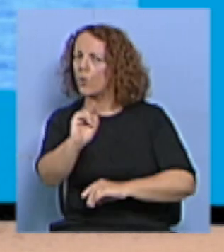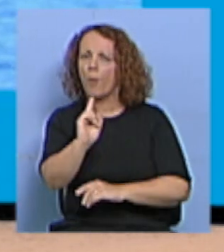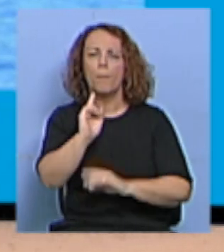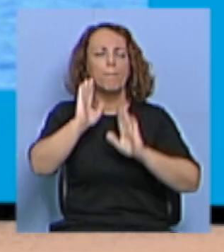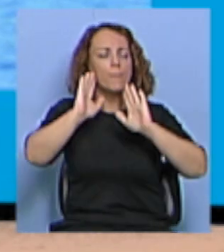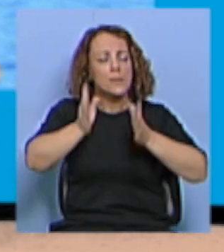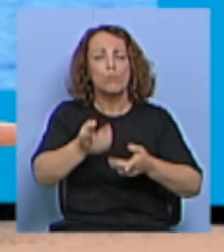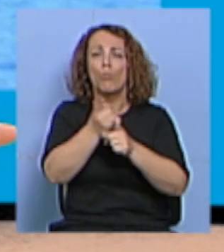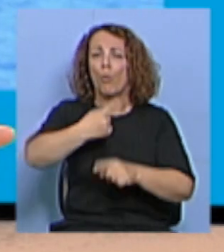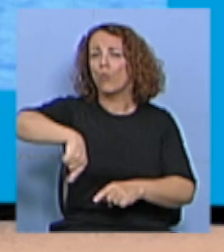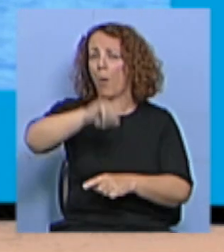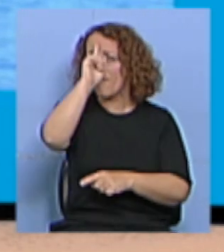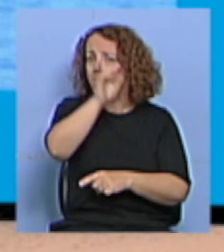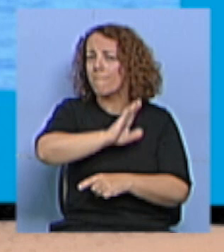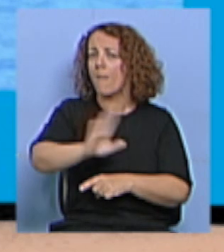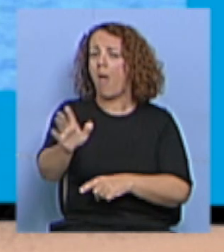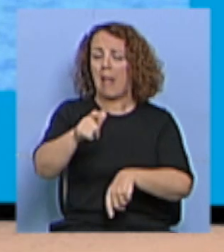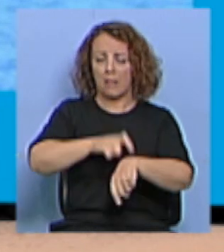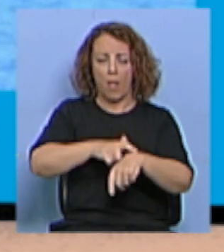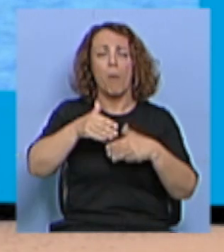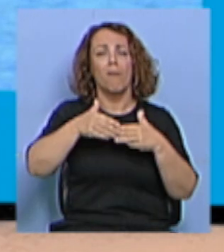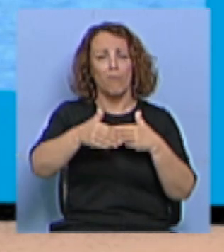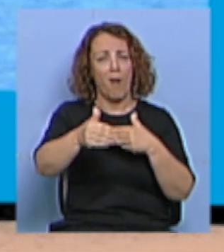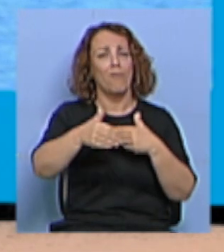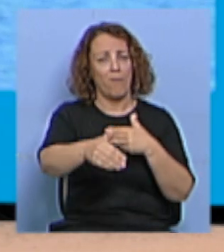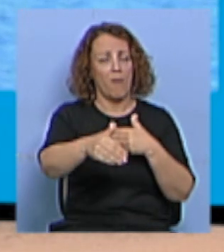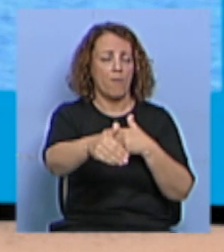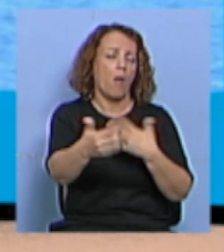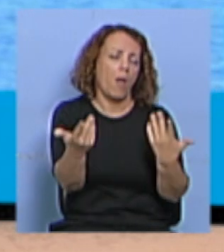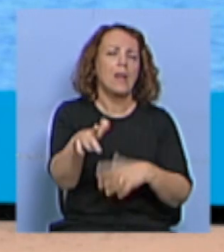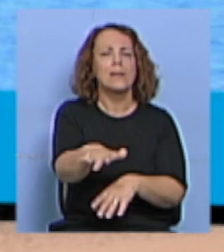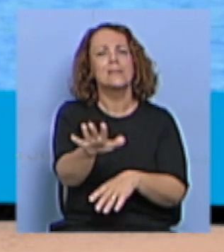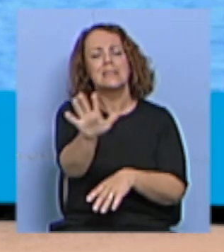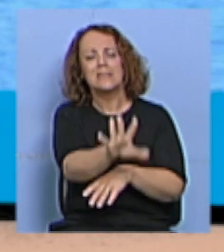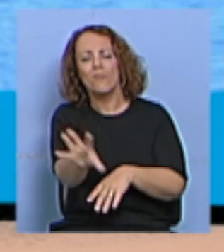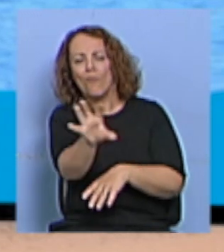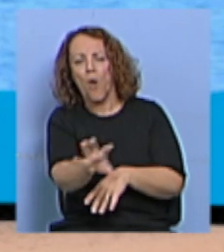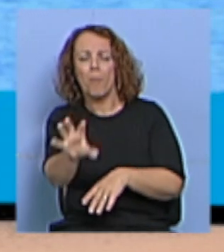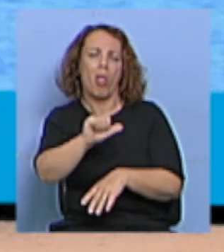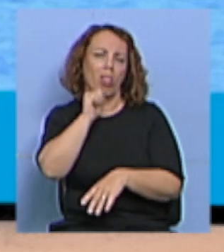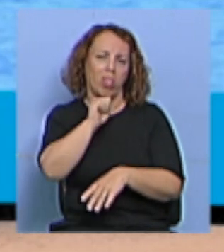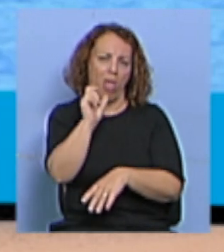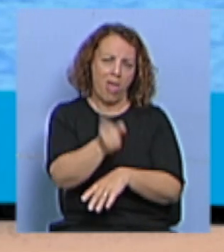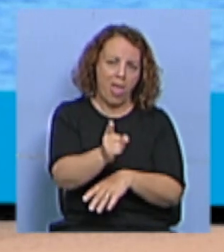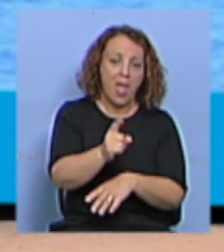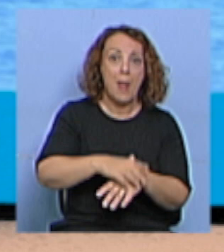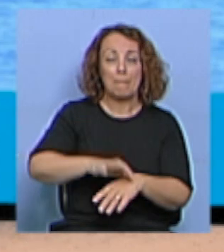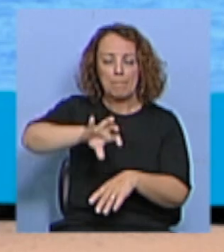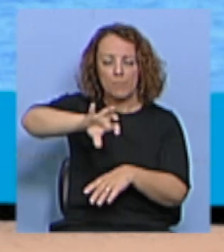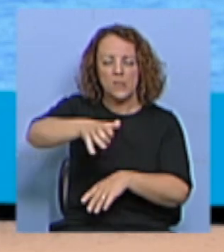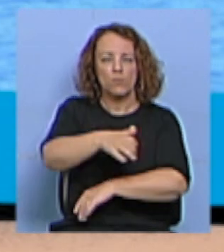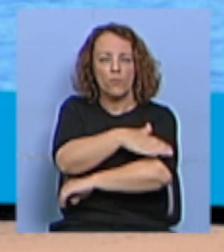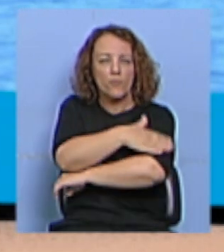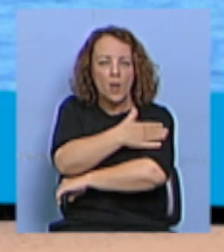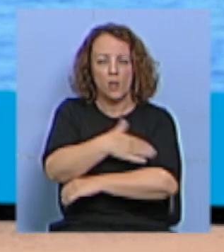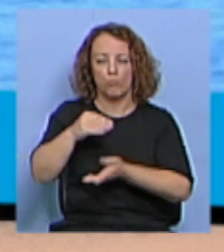sabemos que a médio e longo prazo, como é recorrente neste tipo de crises, os países mais frágeis e mais pobres